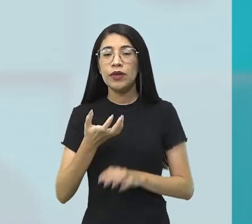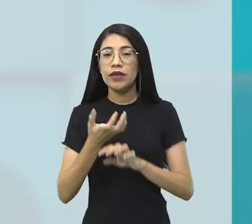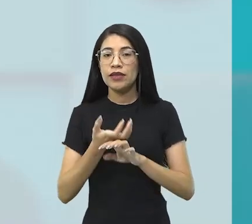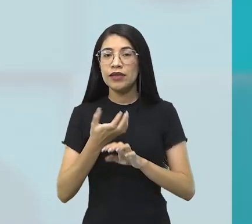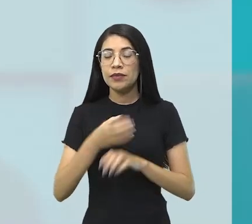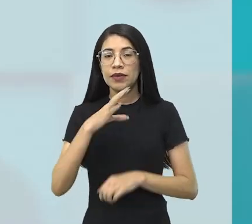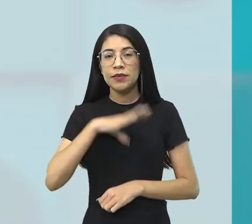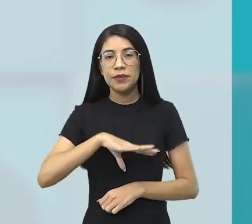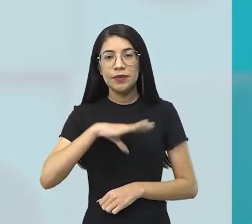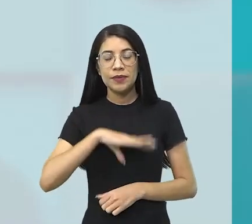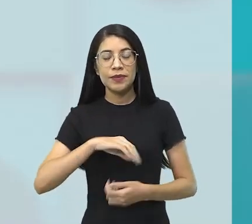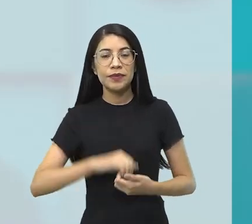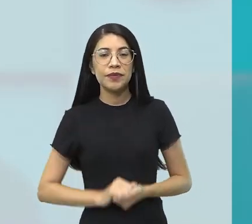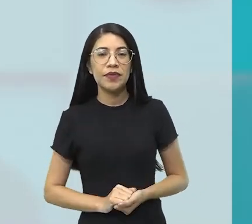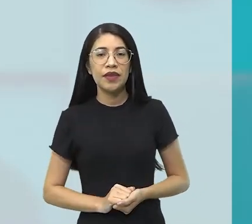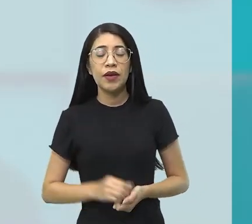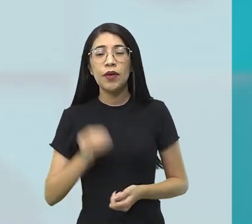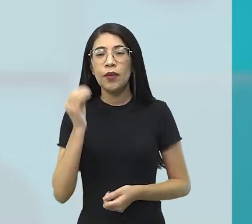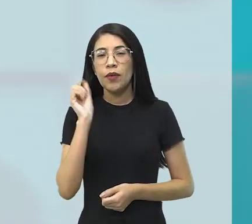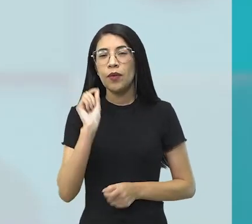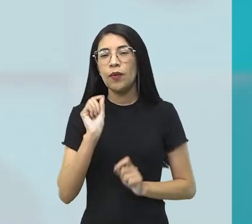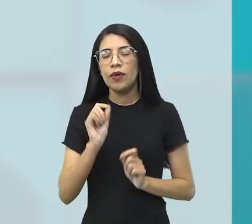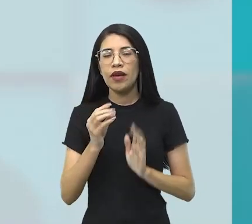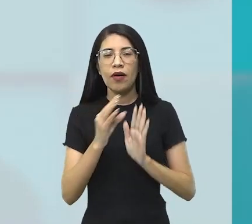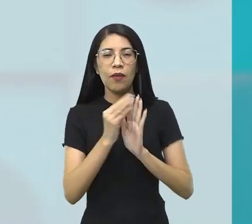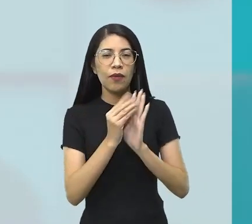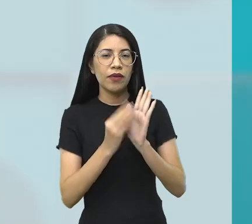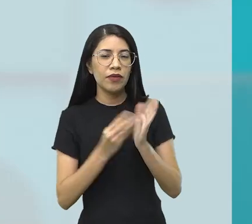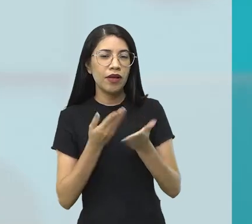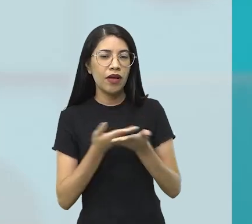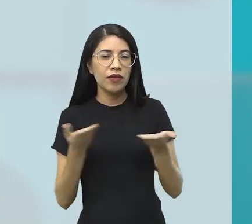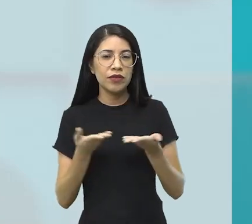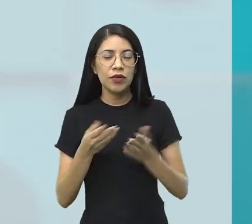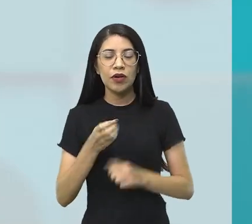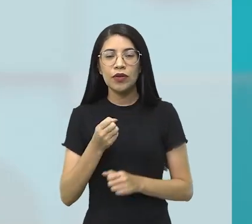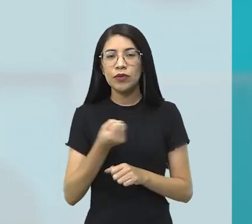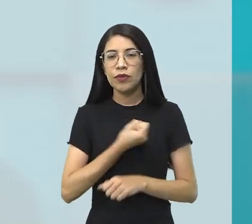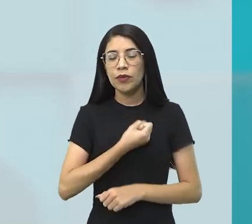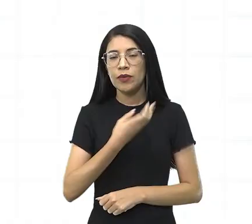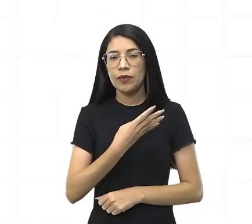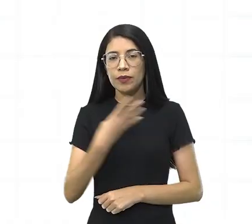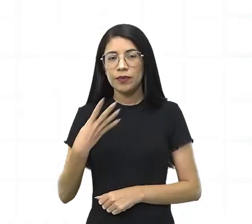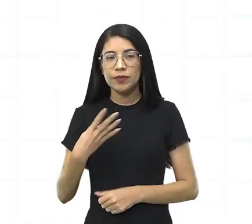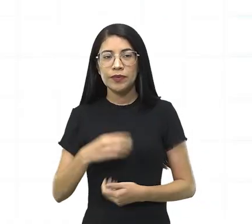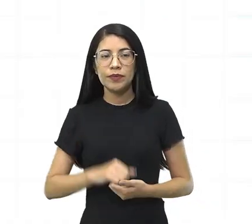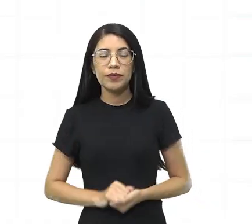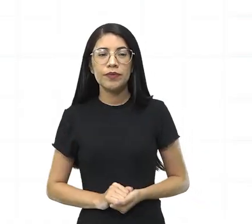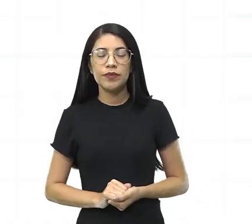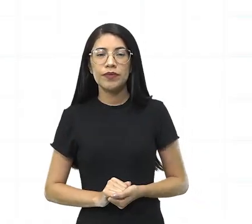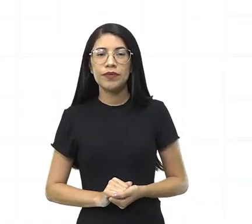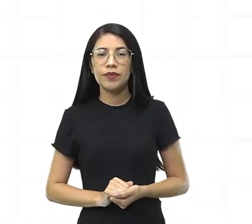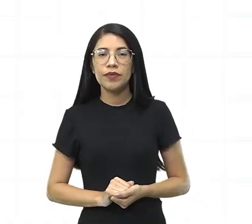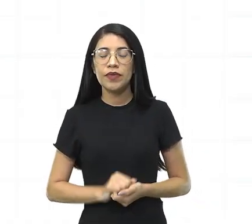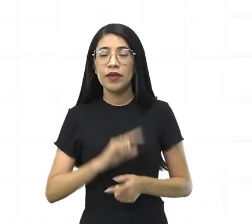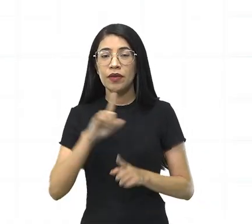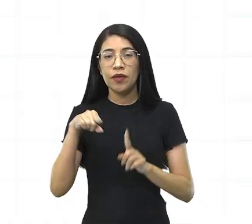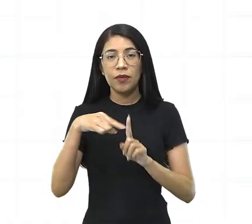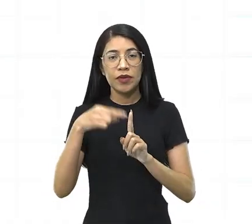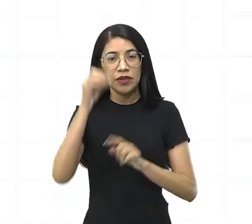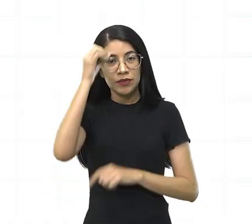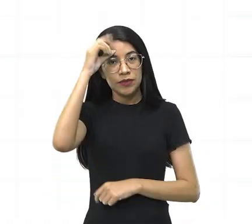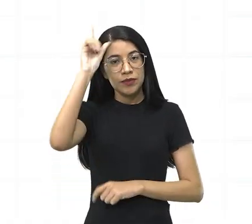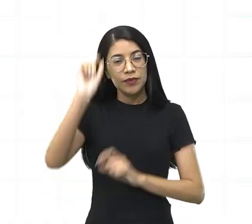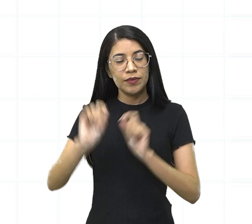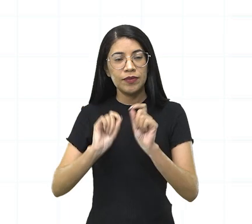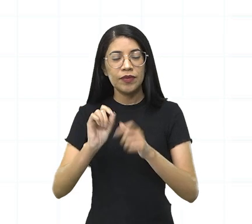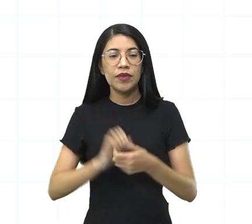deste componente. Vamos ver o que teremos na nossa aula de número 44. Como objeto de